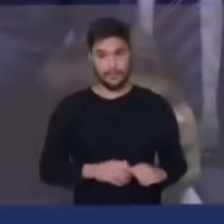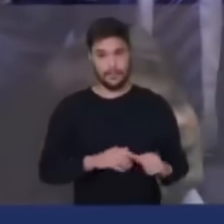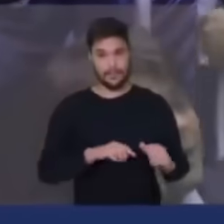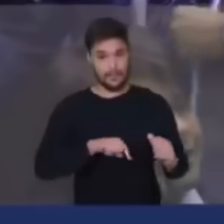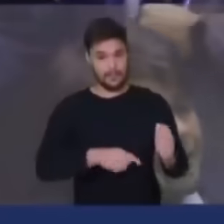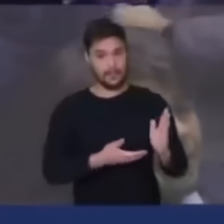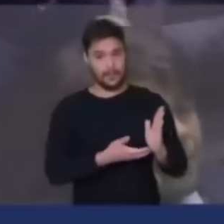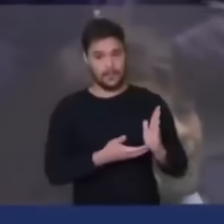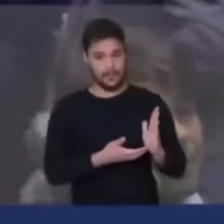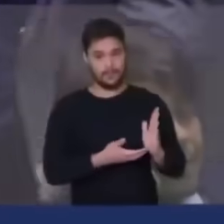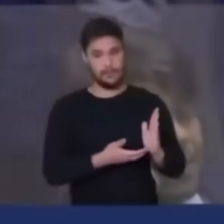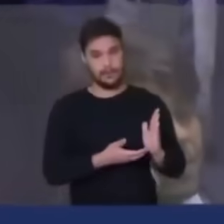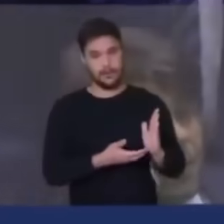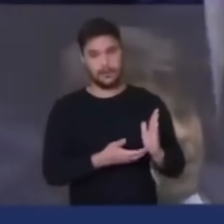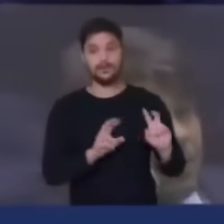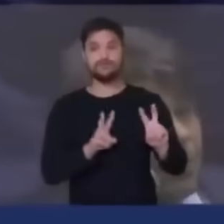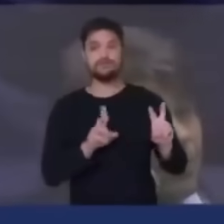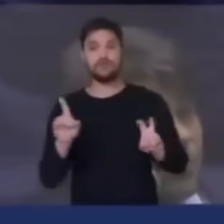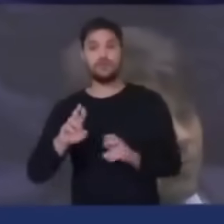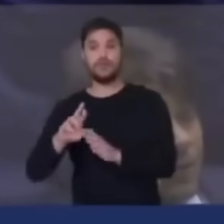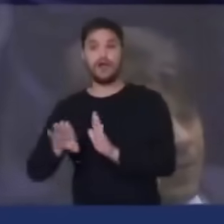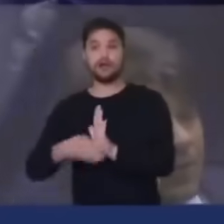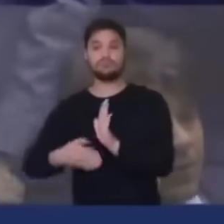das emendas do Senado Federal.